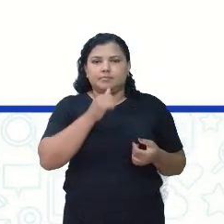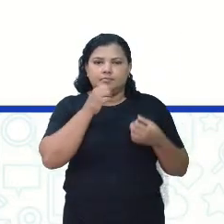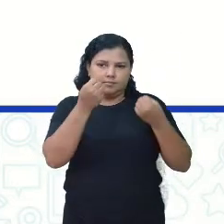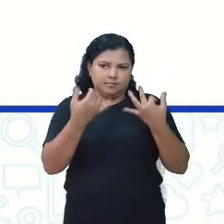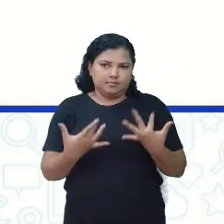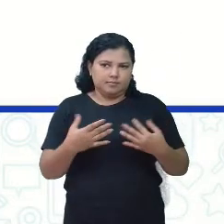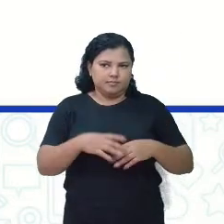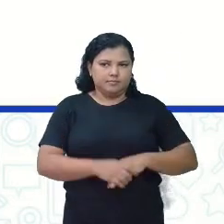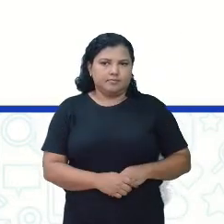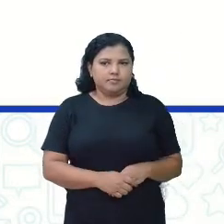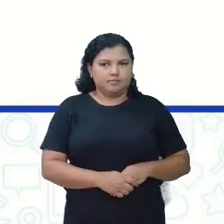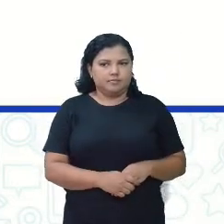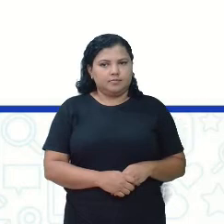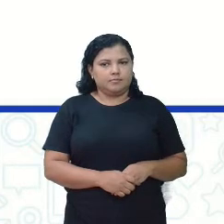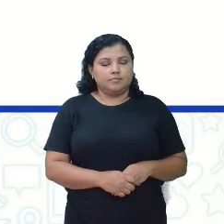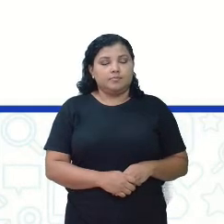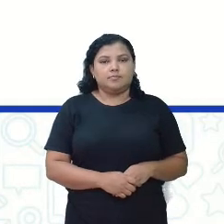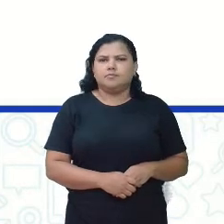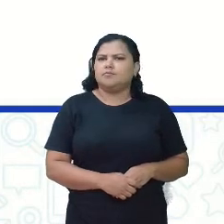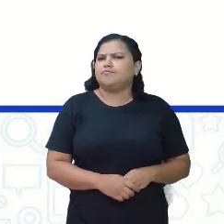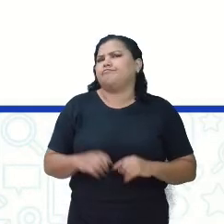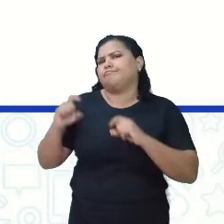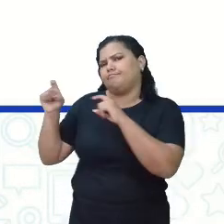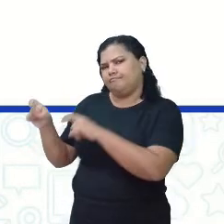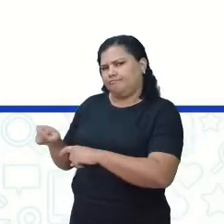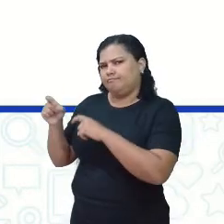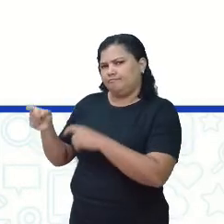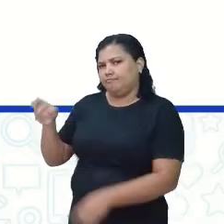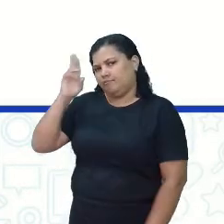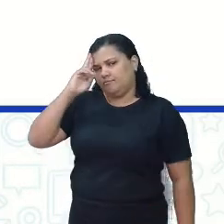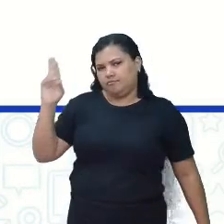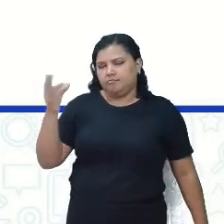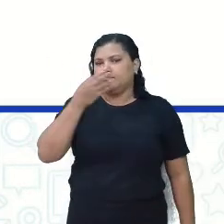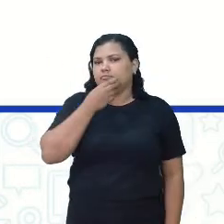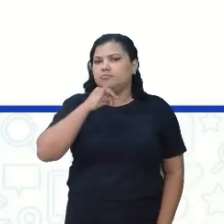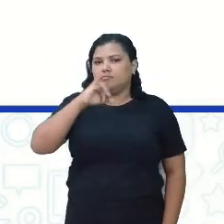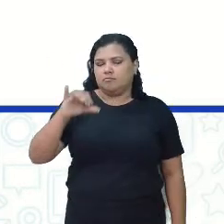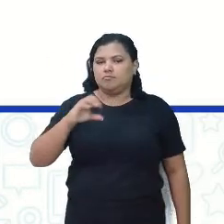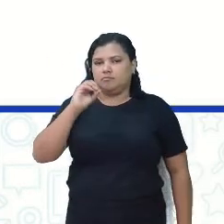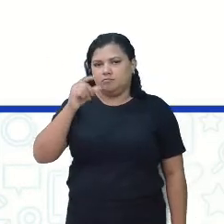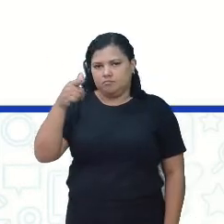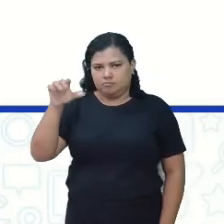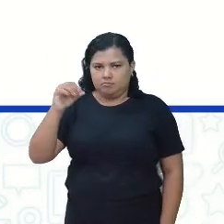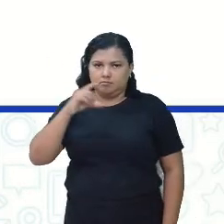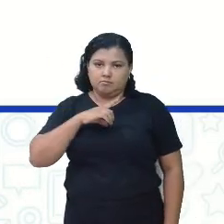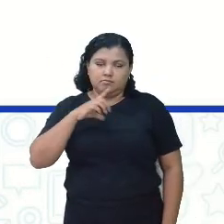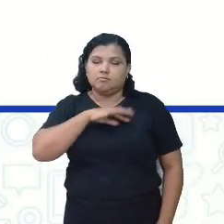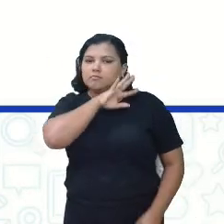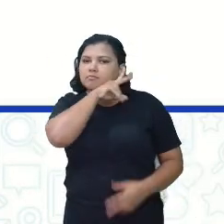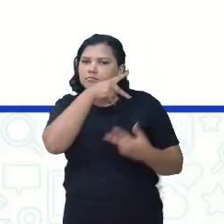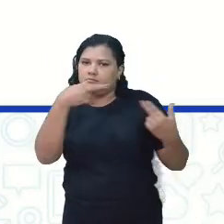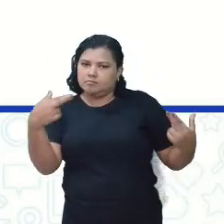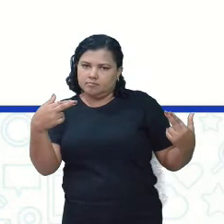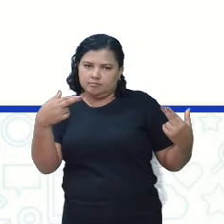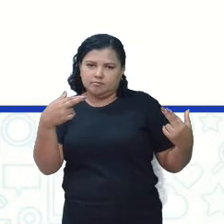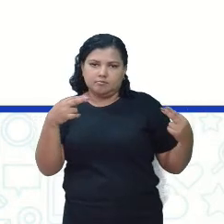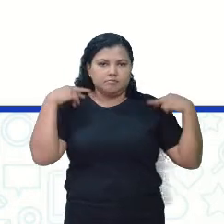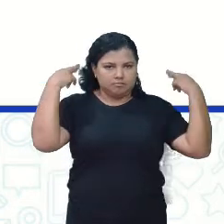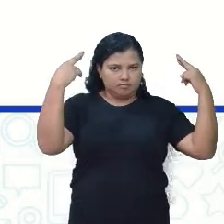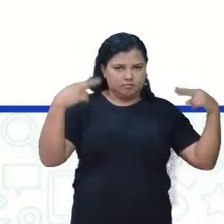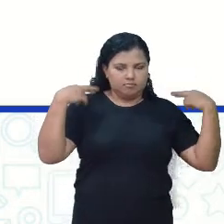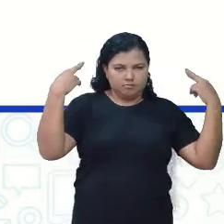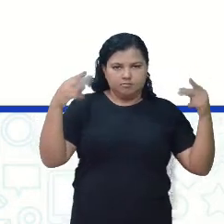ó. No sítio do senhor João, há galinhas e carneiros, totalizando 40